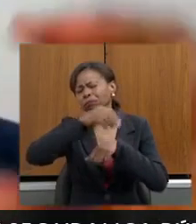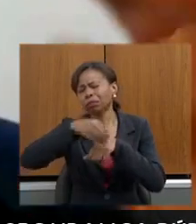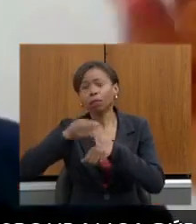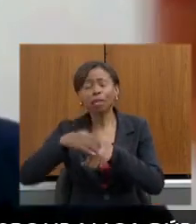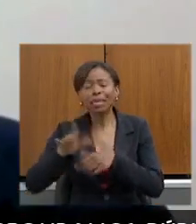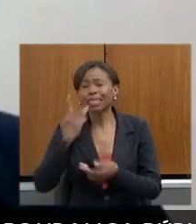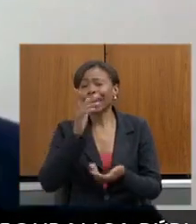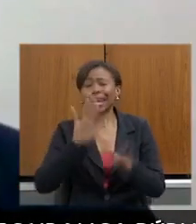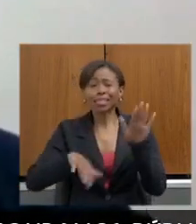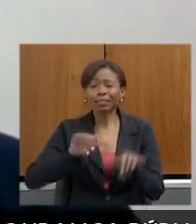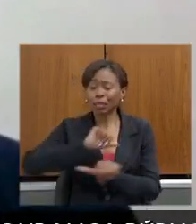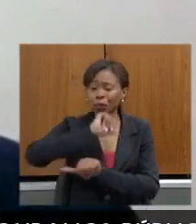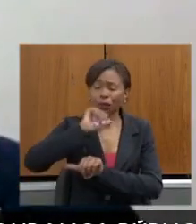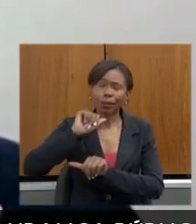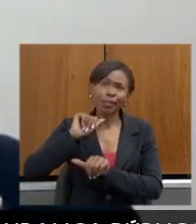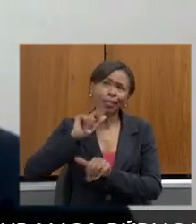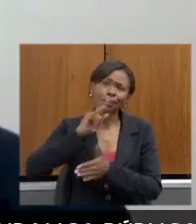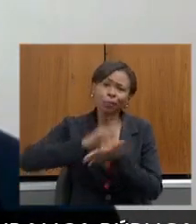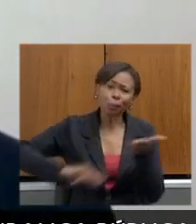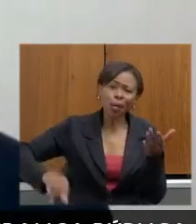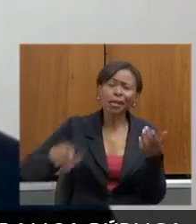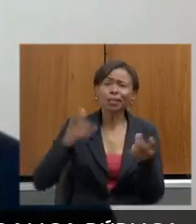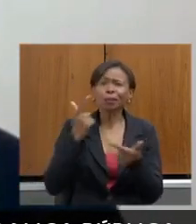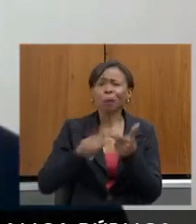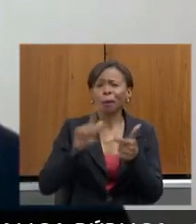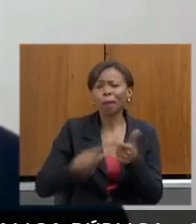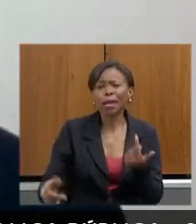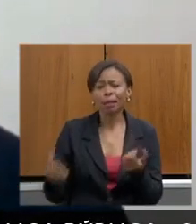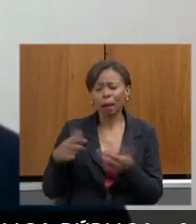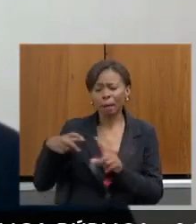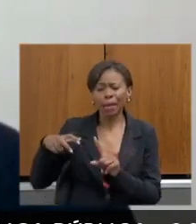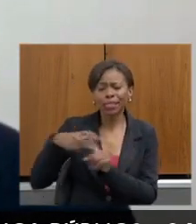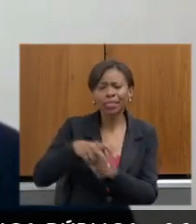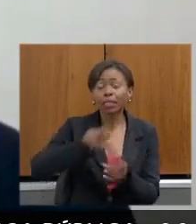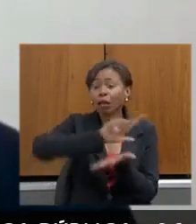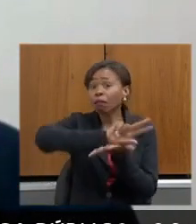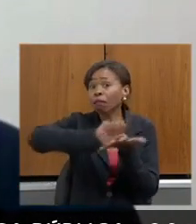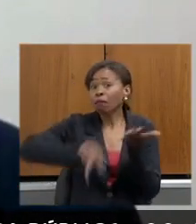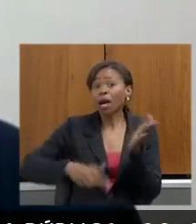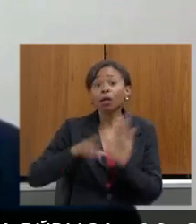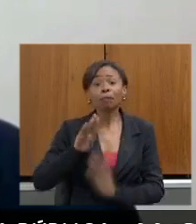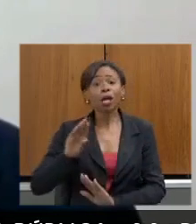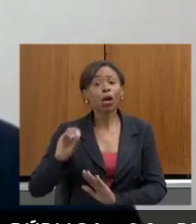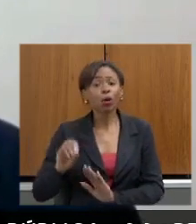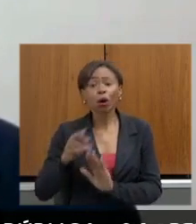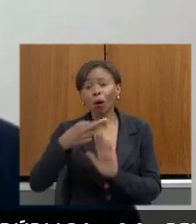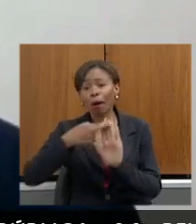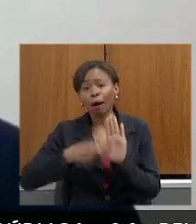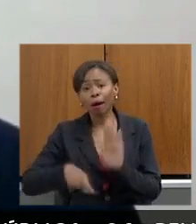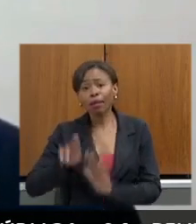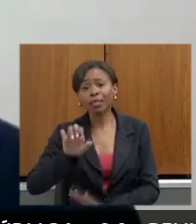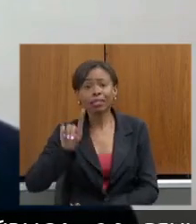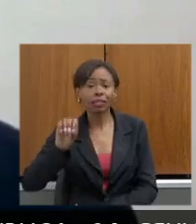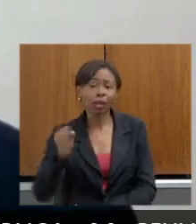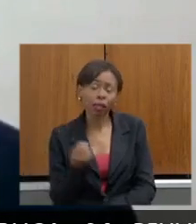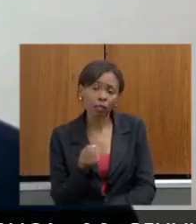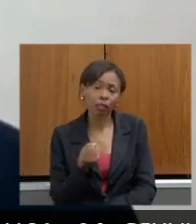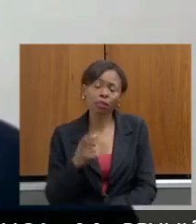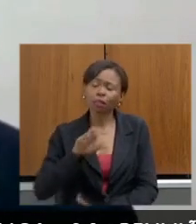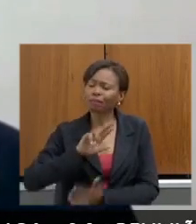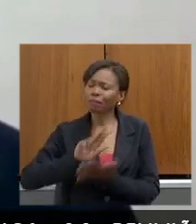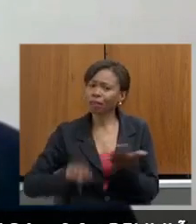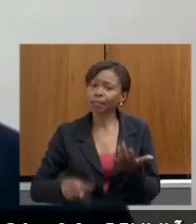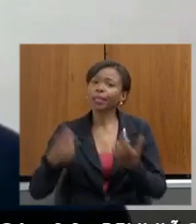documento batida de veículos essas coisas dizendo que nós precisamos é melhor parar dentro do